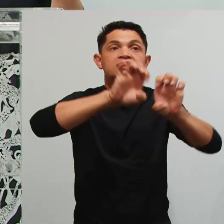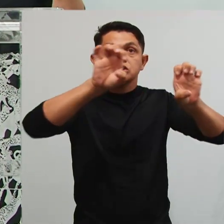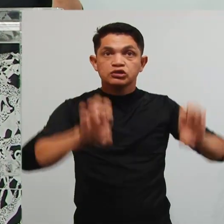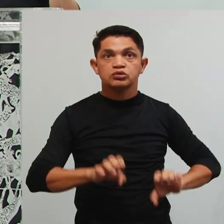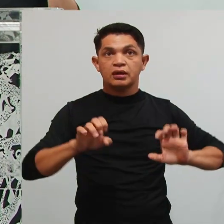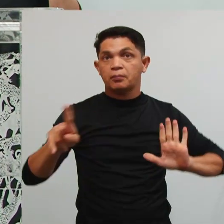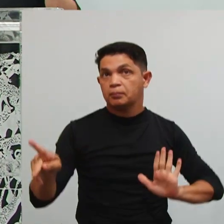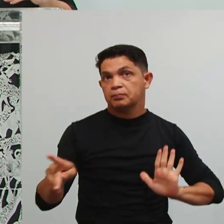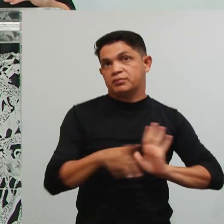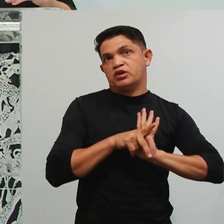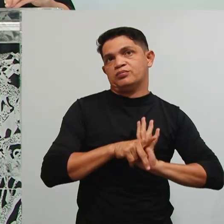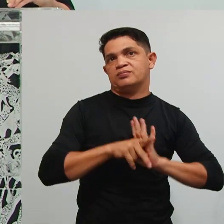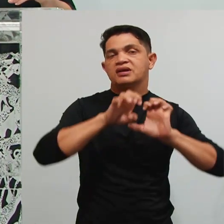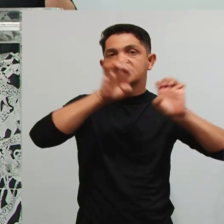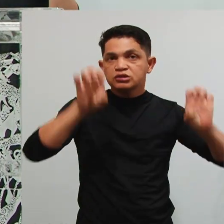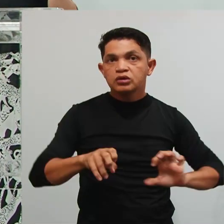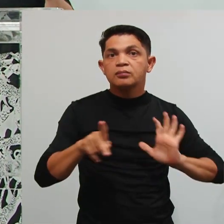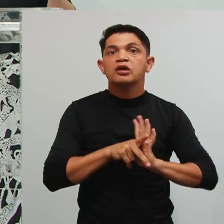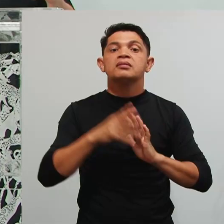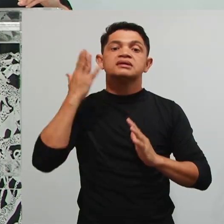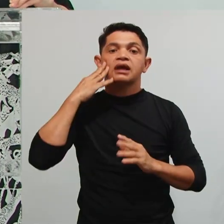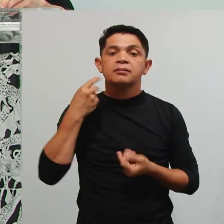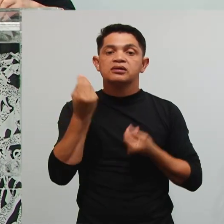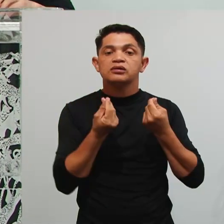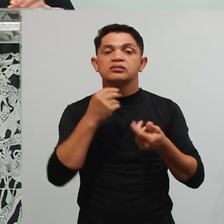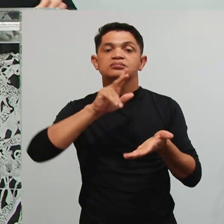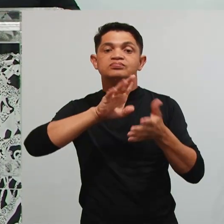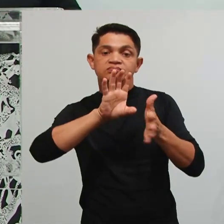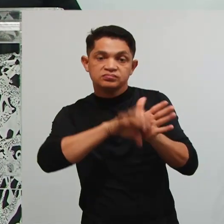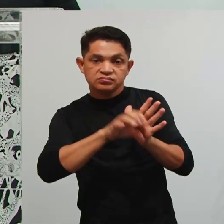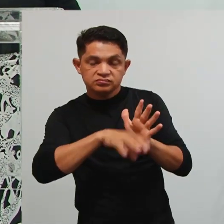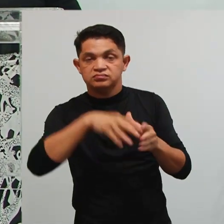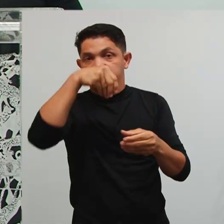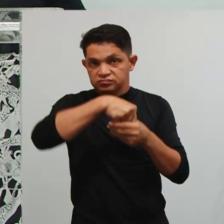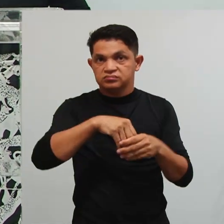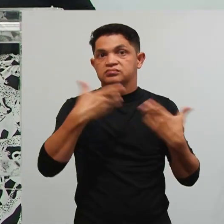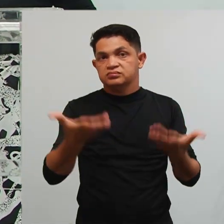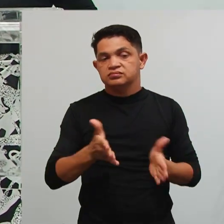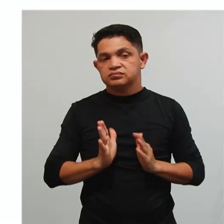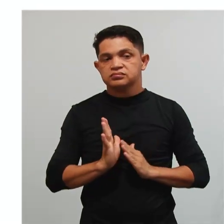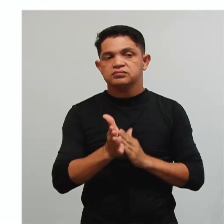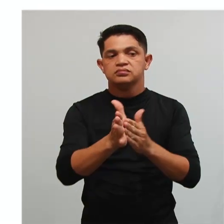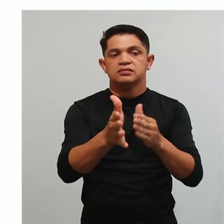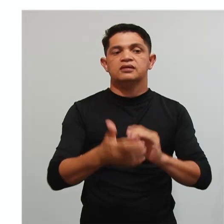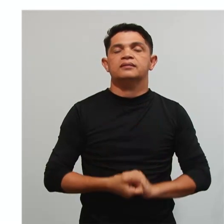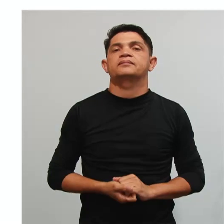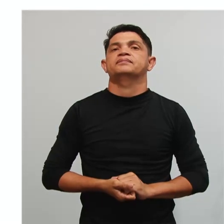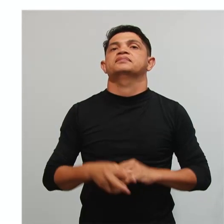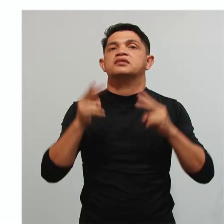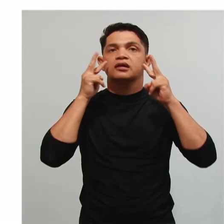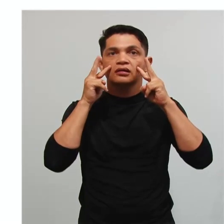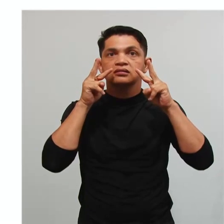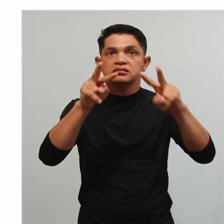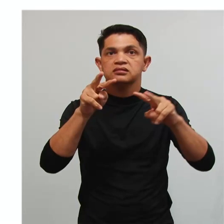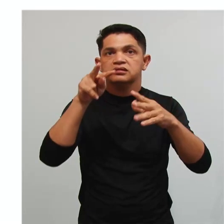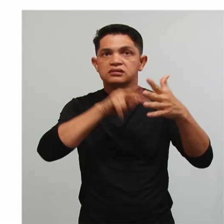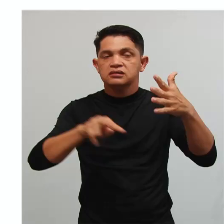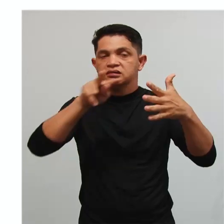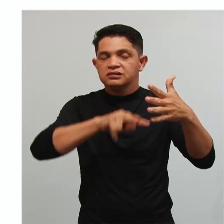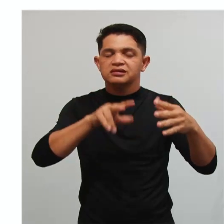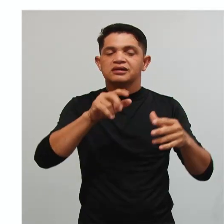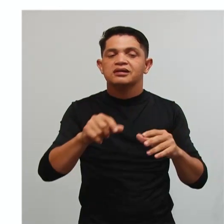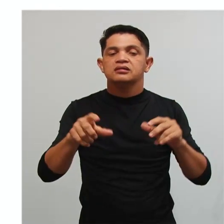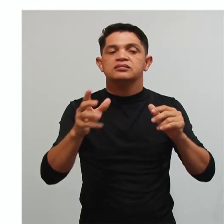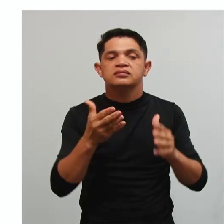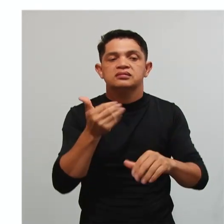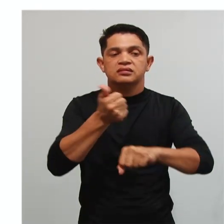né, que nós vamos conhecer agora e que deve ser seguido, tá bom? Bom, de acordo com a Lei de Acesso